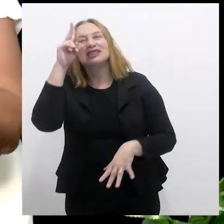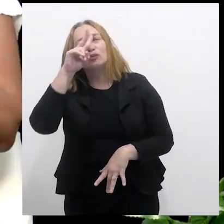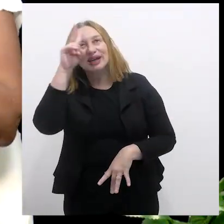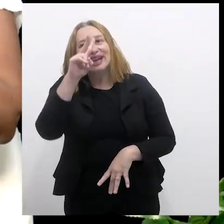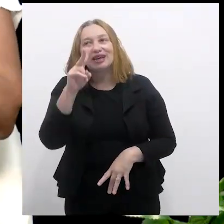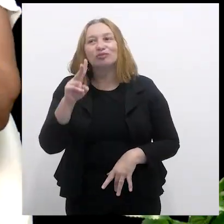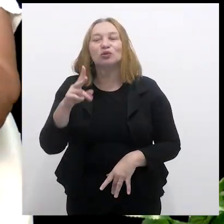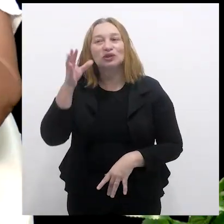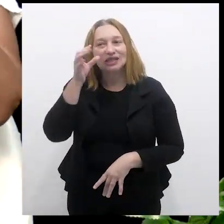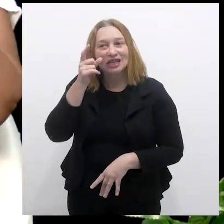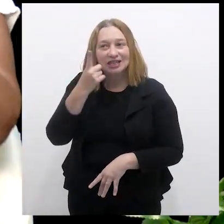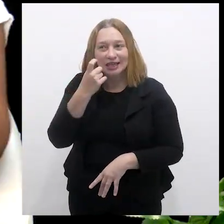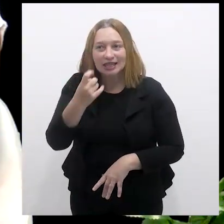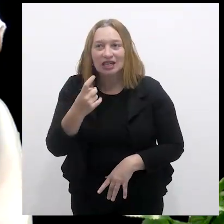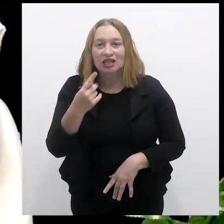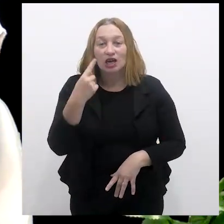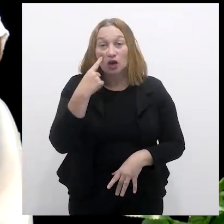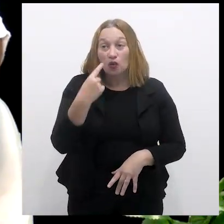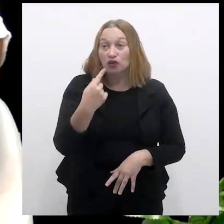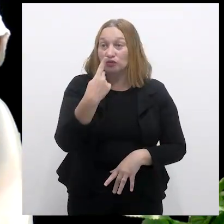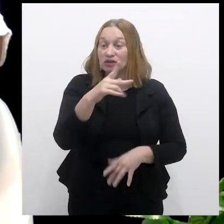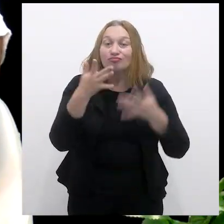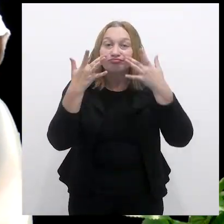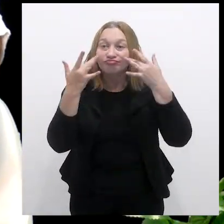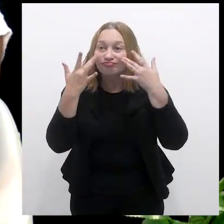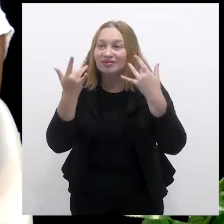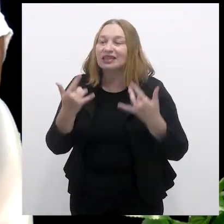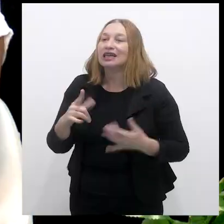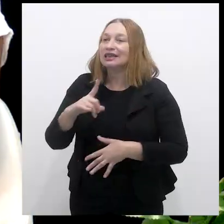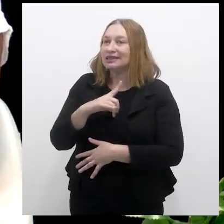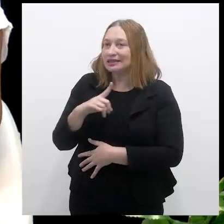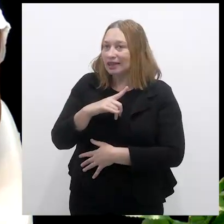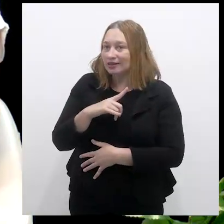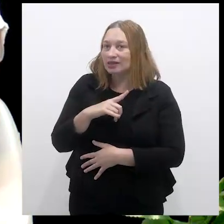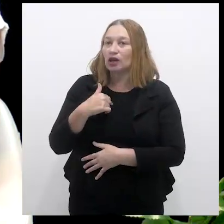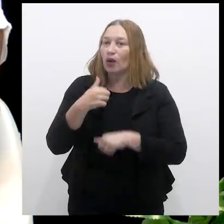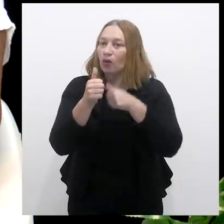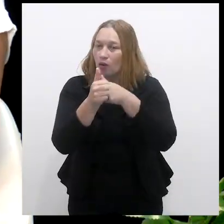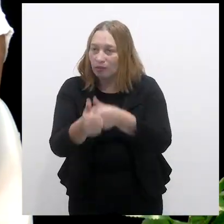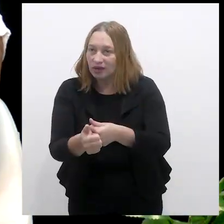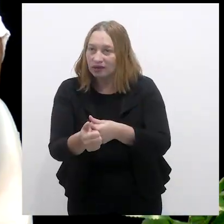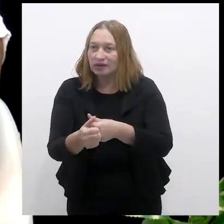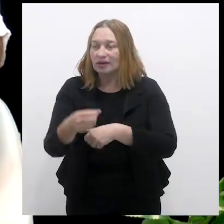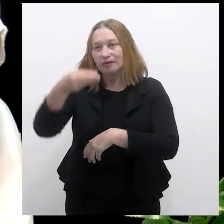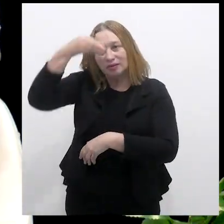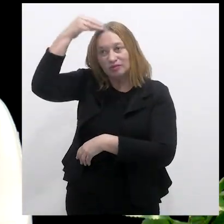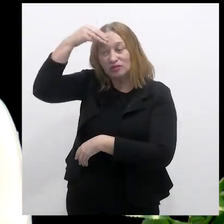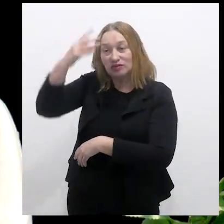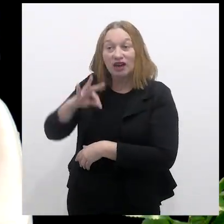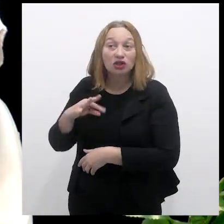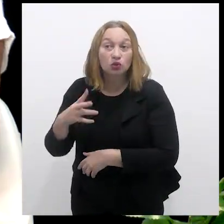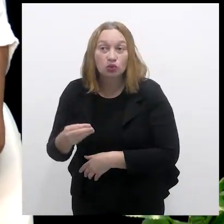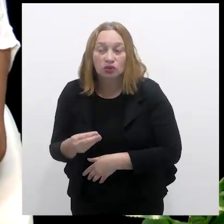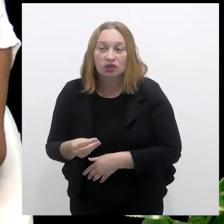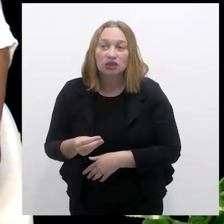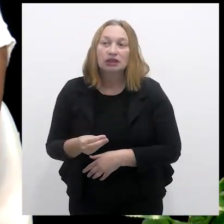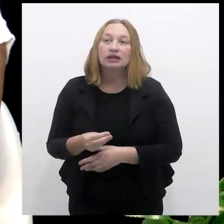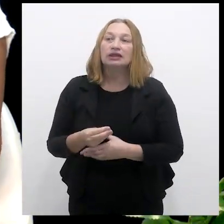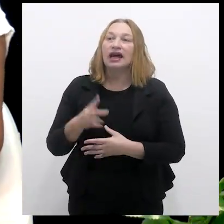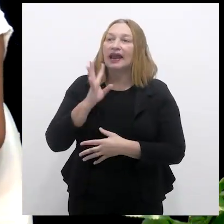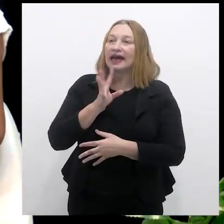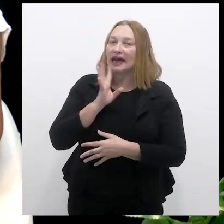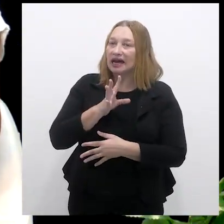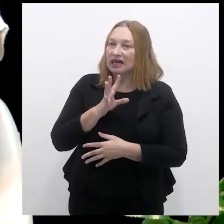vai pulando. Sim. Mas eu me lembro de uma coisa muito interessante que eu via nos seus espetáculos, que existe e que eu acompanho pela minha sobrinha, que vai a